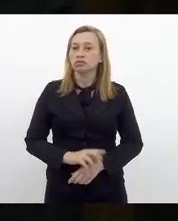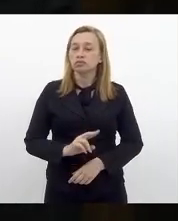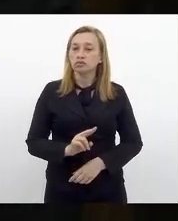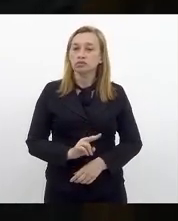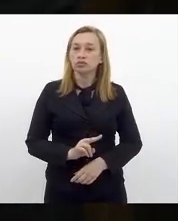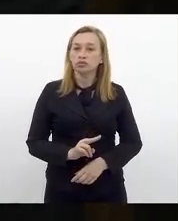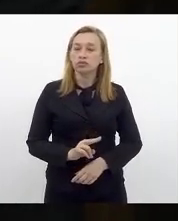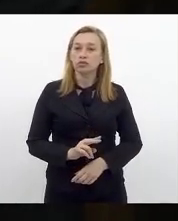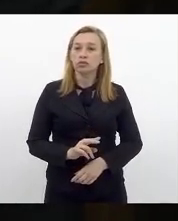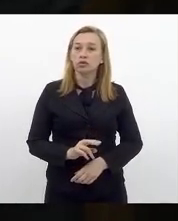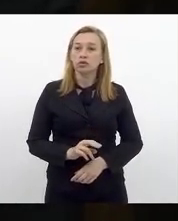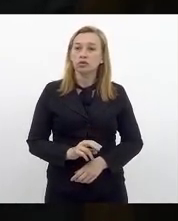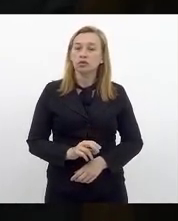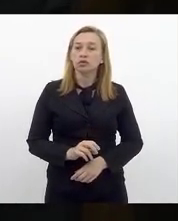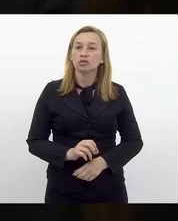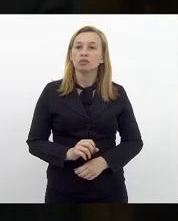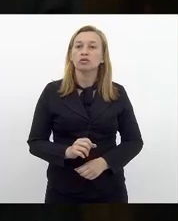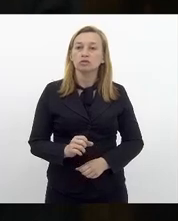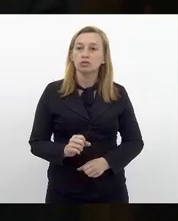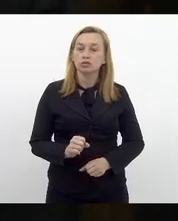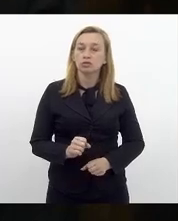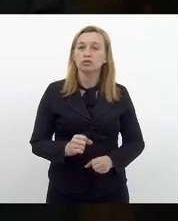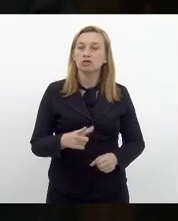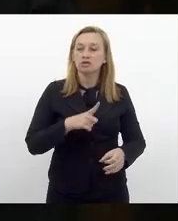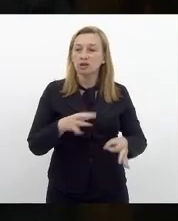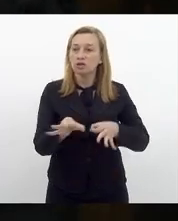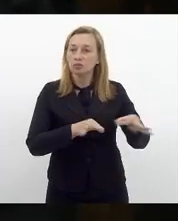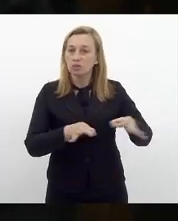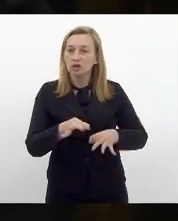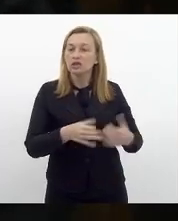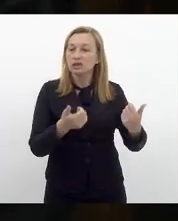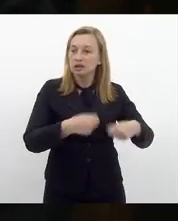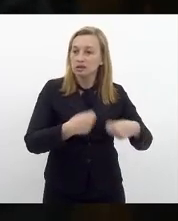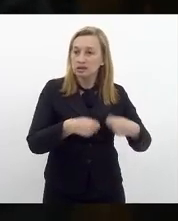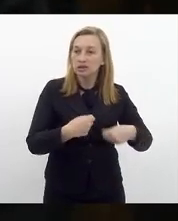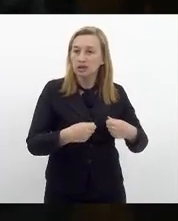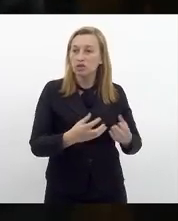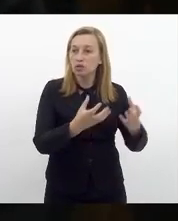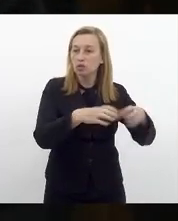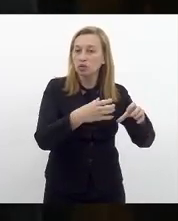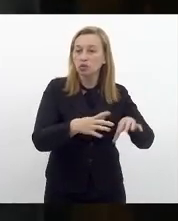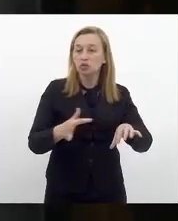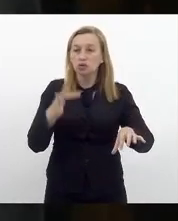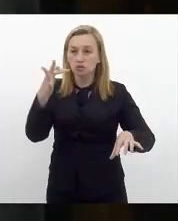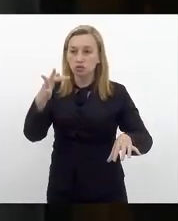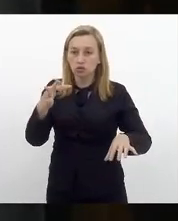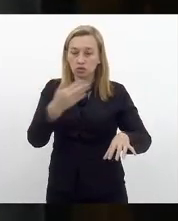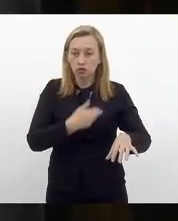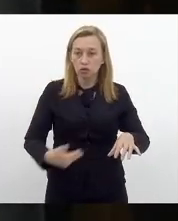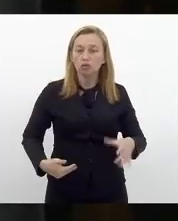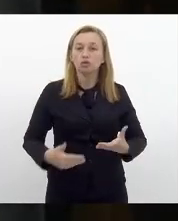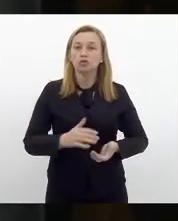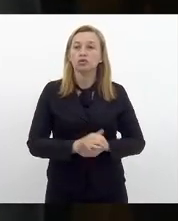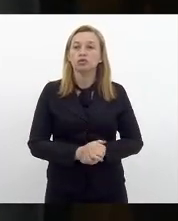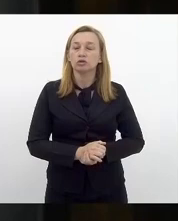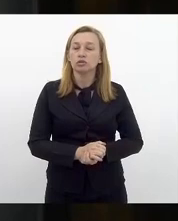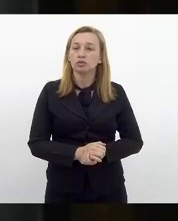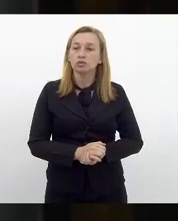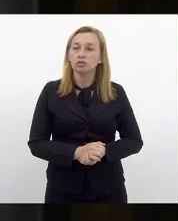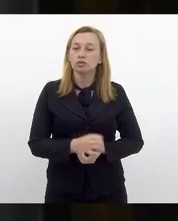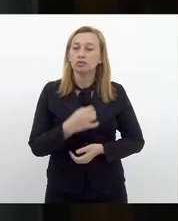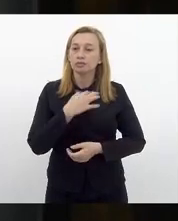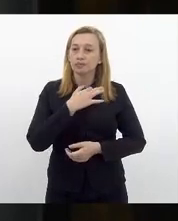iniciativa de e para que constasse do plano a necessidade de concursos públicos é isso